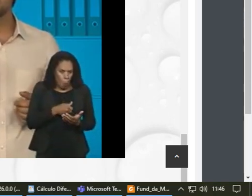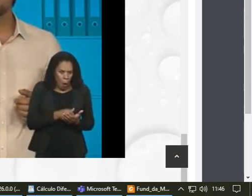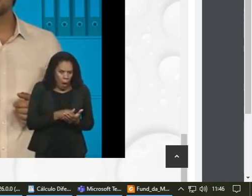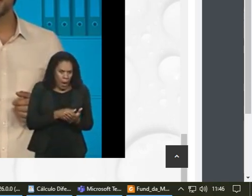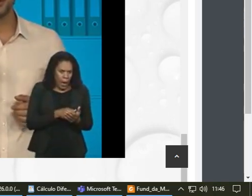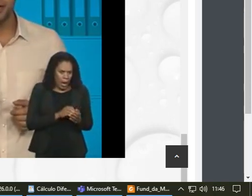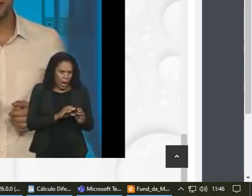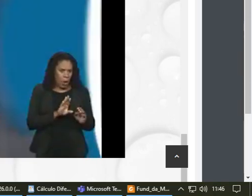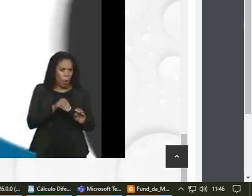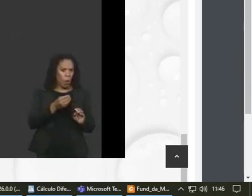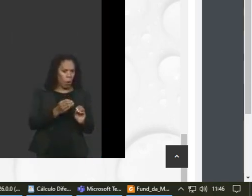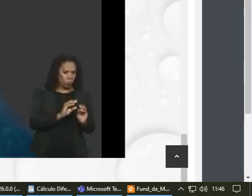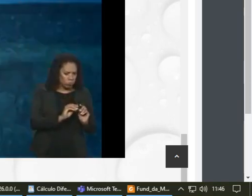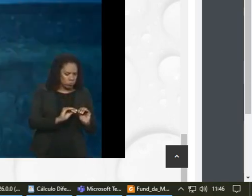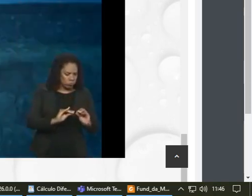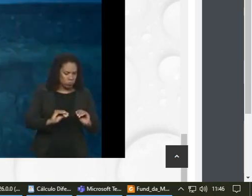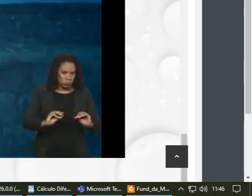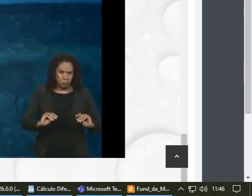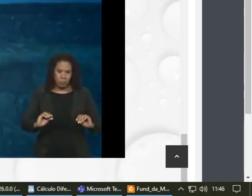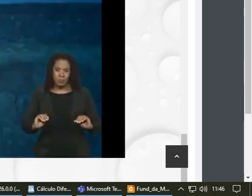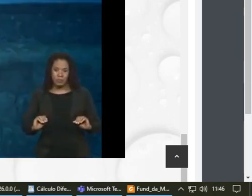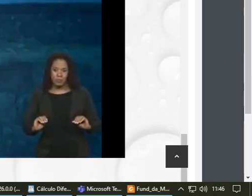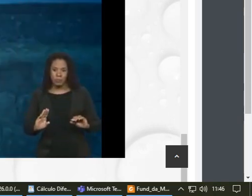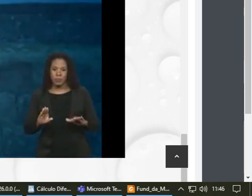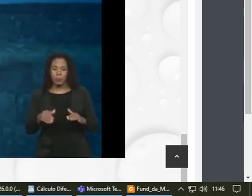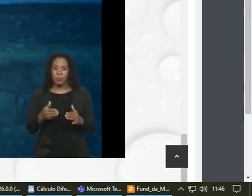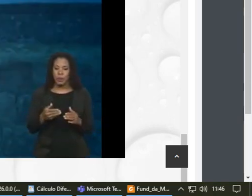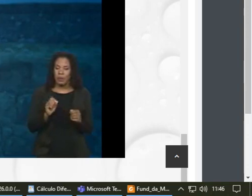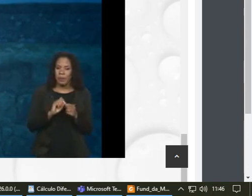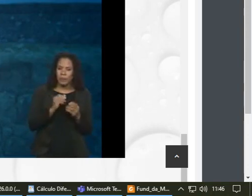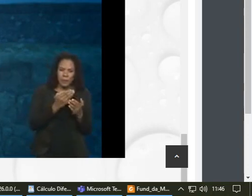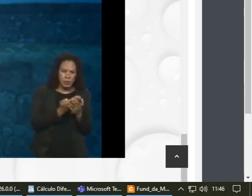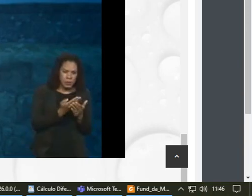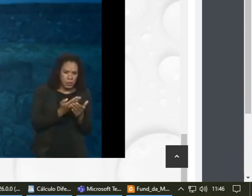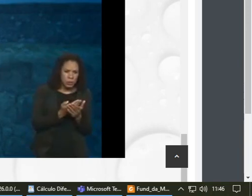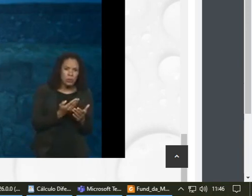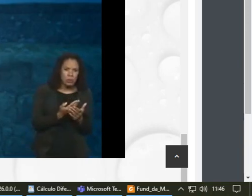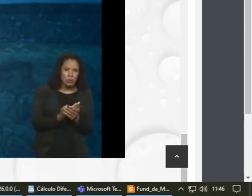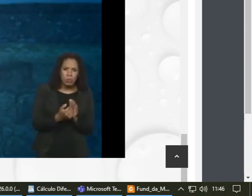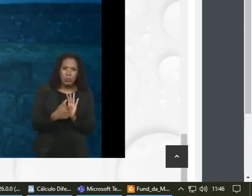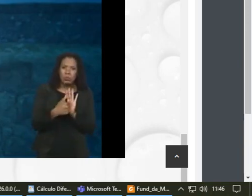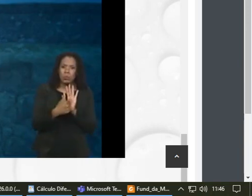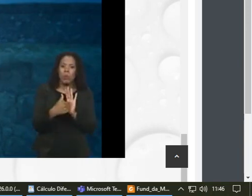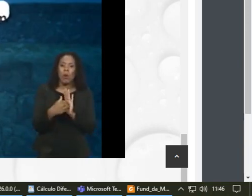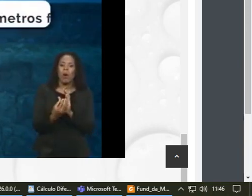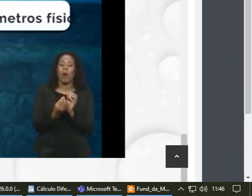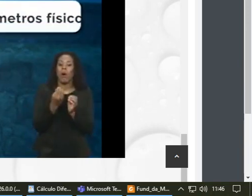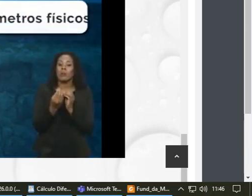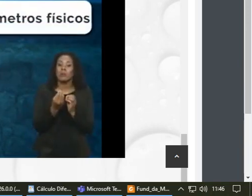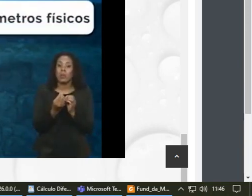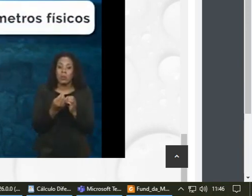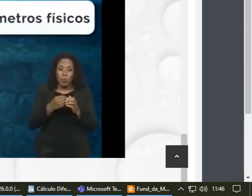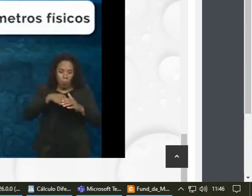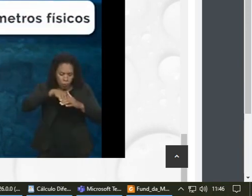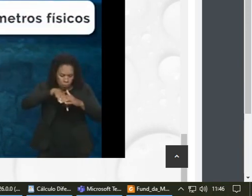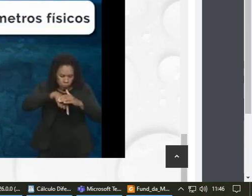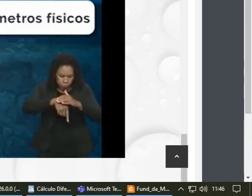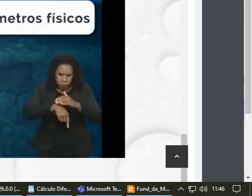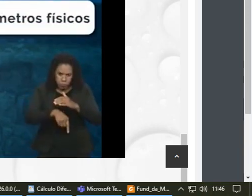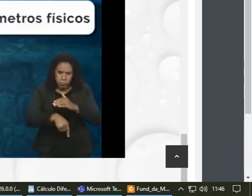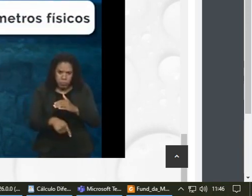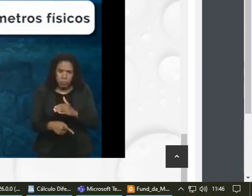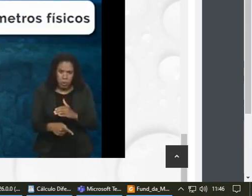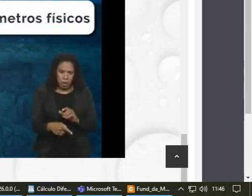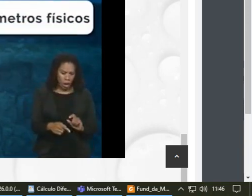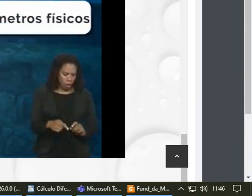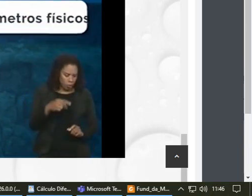a existência de matéria orgânica. O estudo geotécnico indica os materiais que compõem o local, os parâmetros físicos desses materiais e